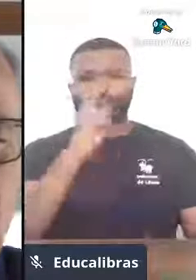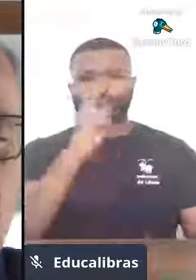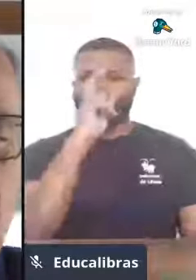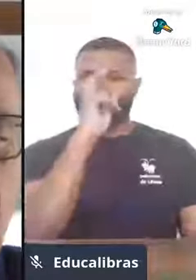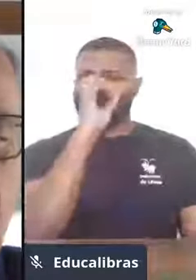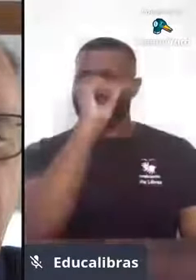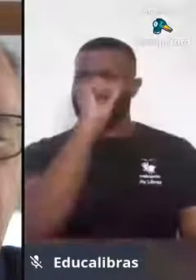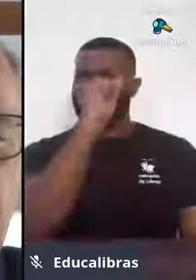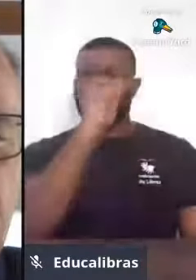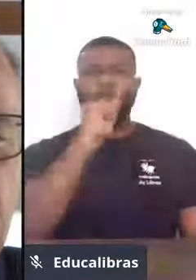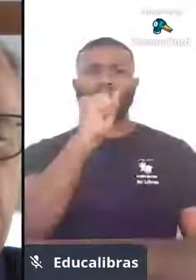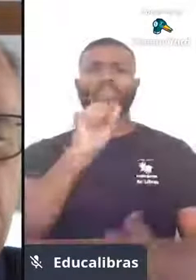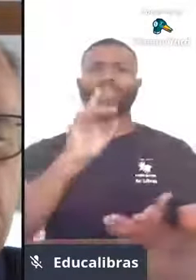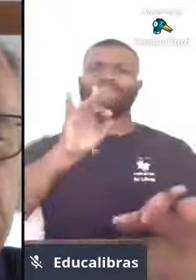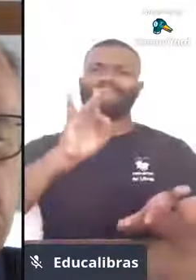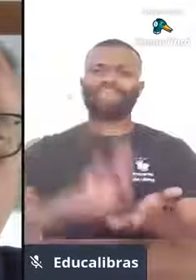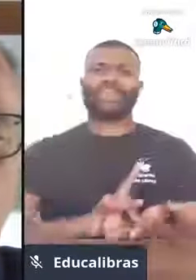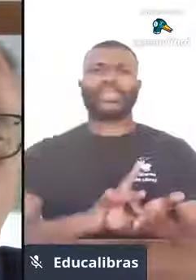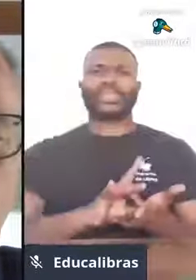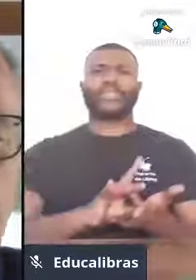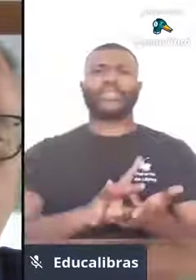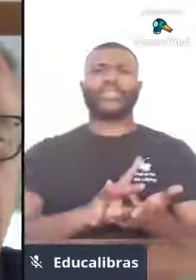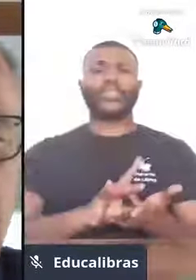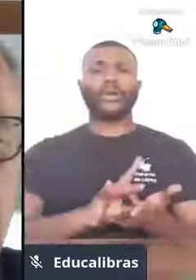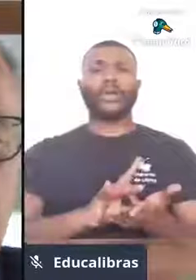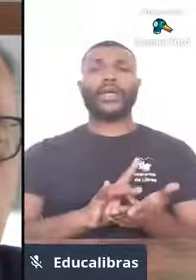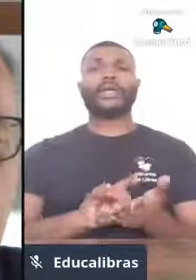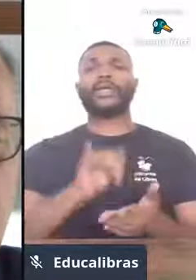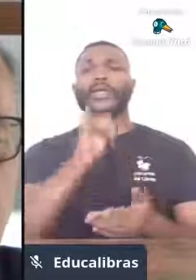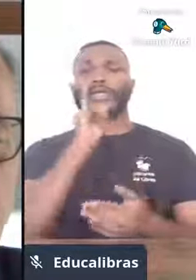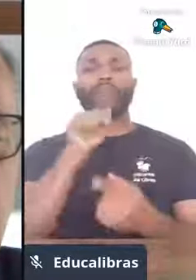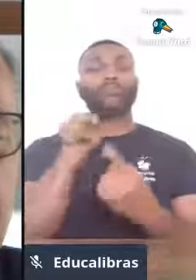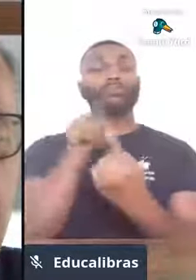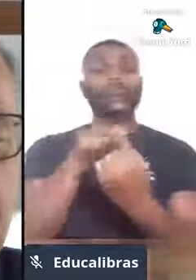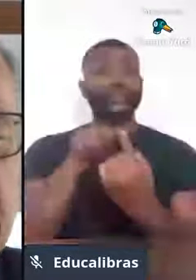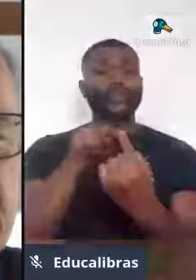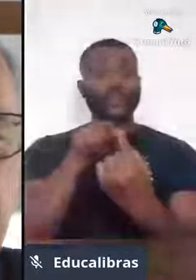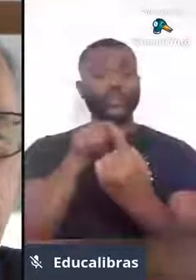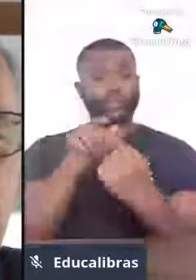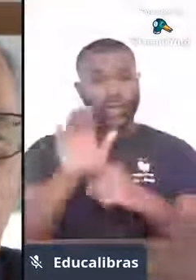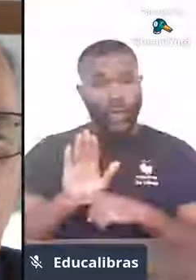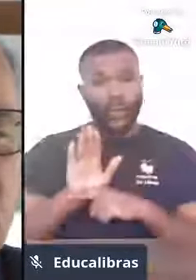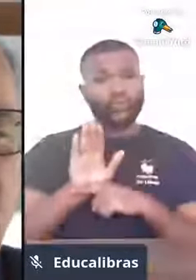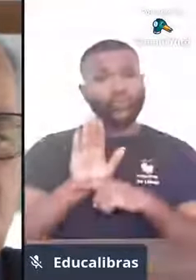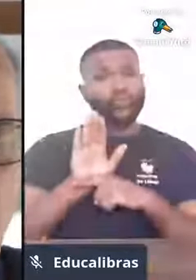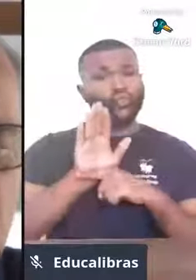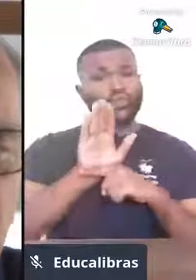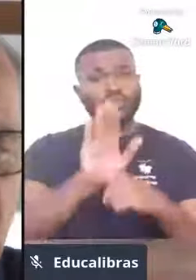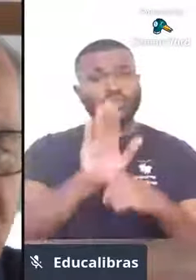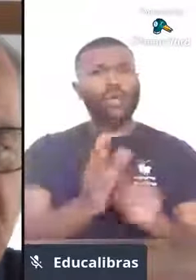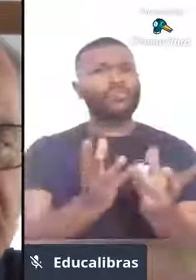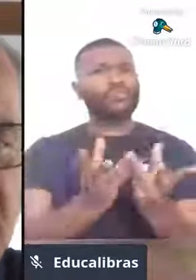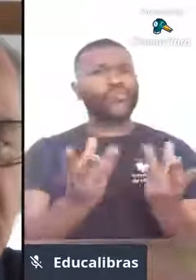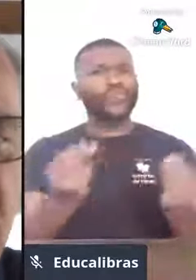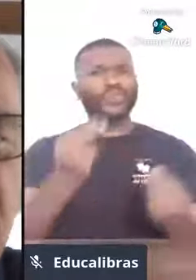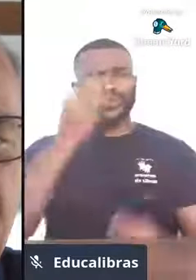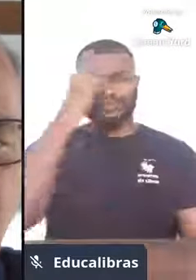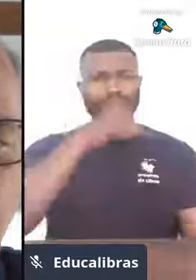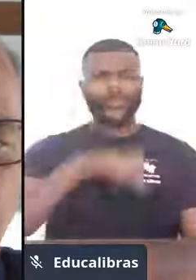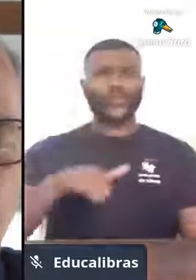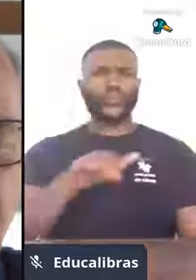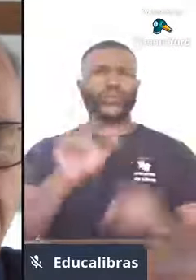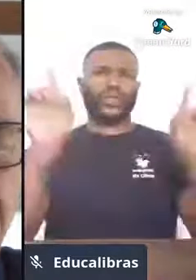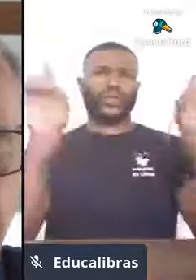grande no intuito de ajudar as milhares e milhões de pessoas com deficiência que tem aí